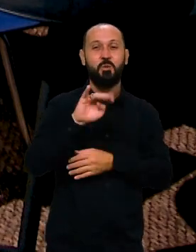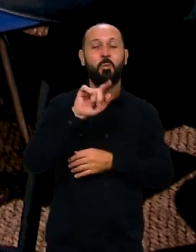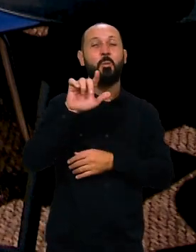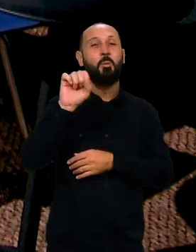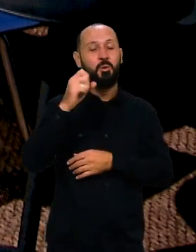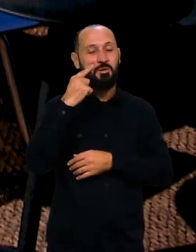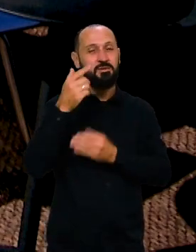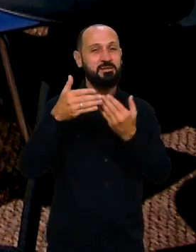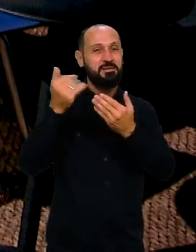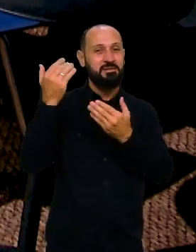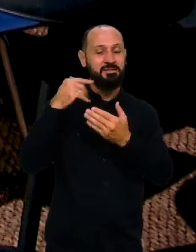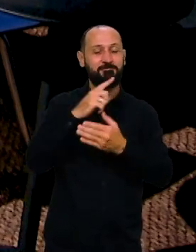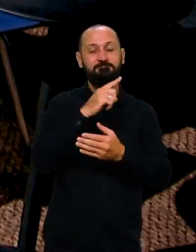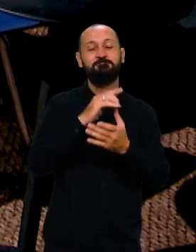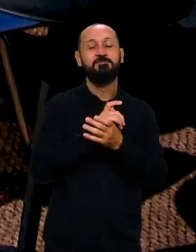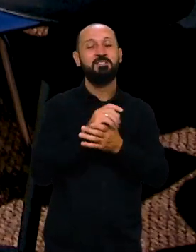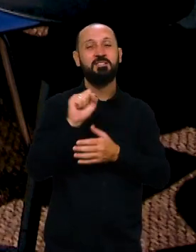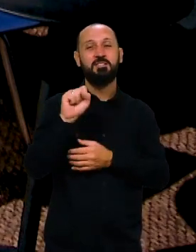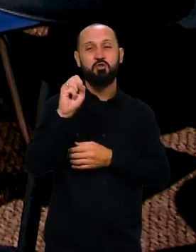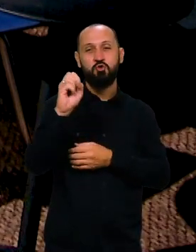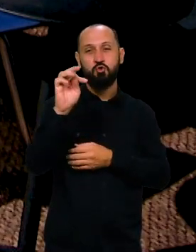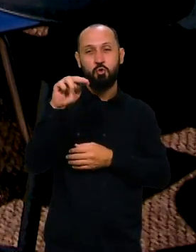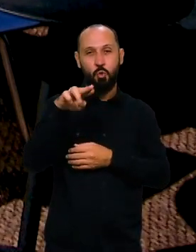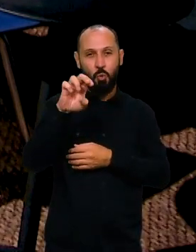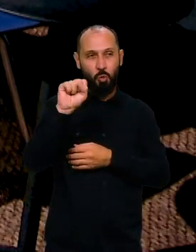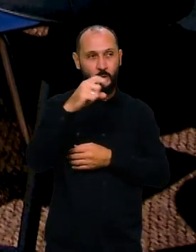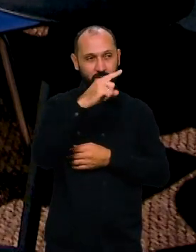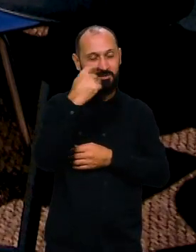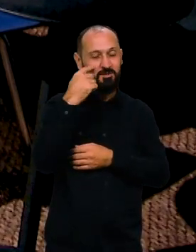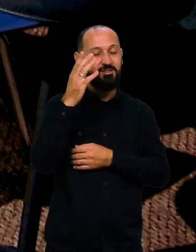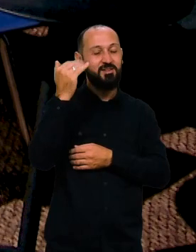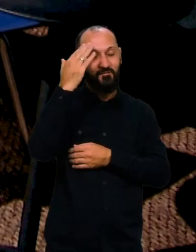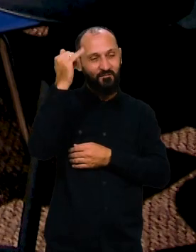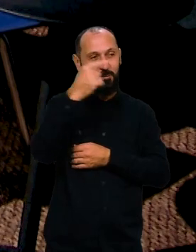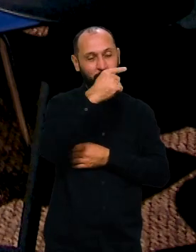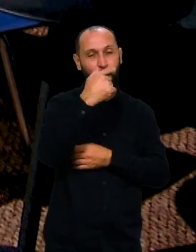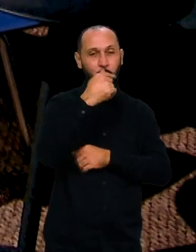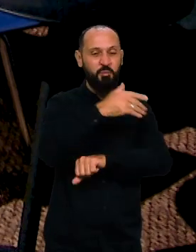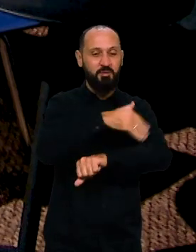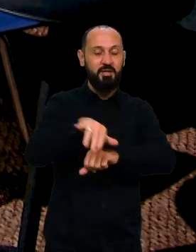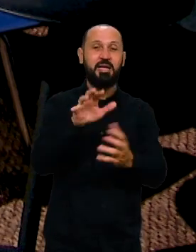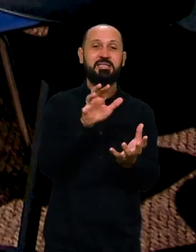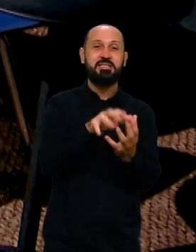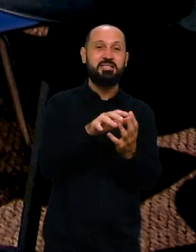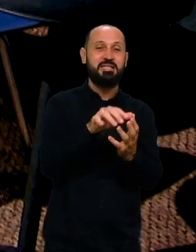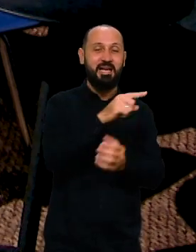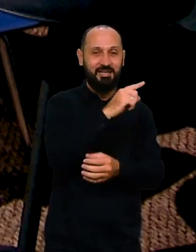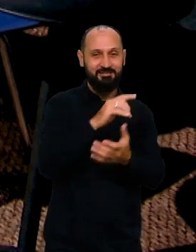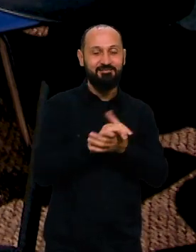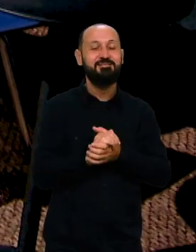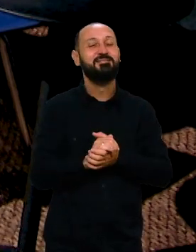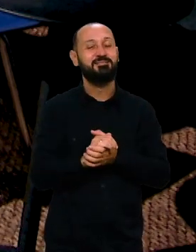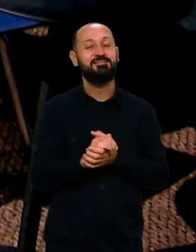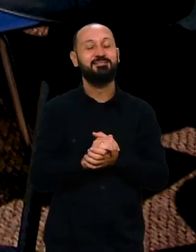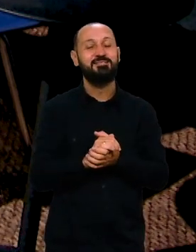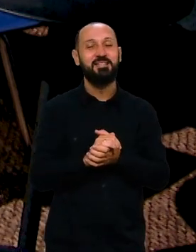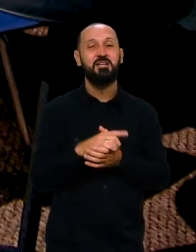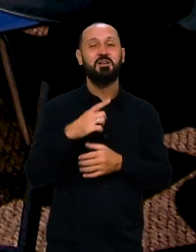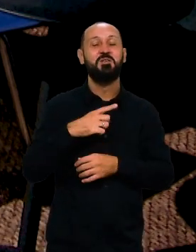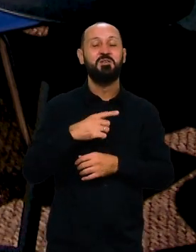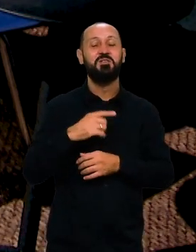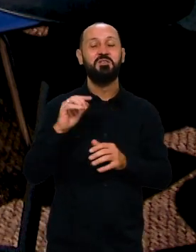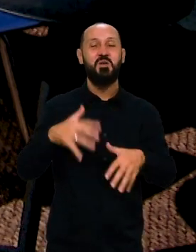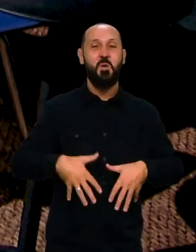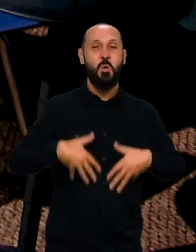no Stones Blues Bar, tá? Stones lá, aqueles Stones lá que tinha lá antigo. Sim, o Stones na Ceará. Na Ceará, na Avenida Ceará, na Ceará, então já